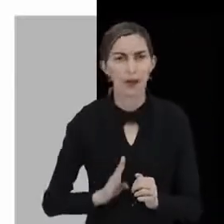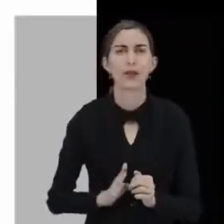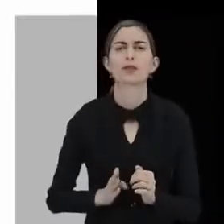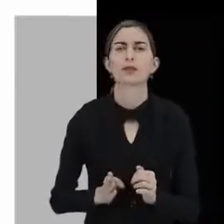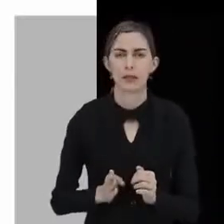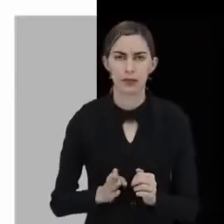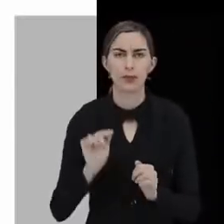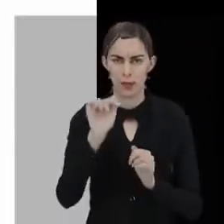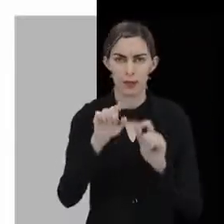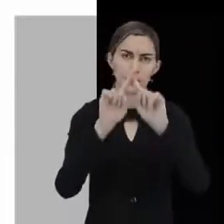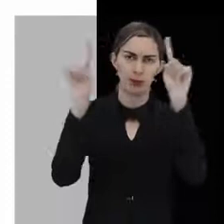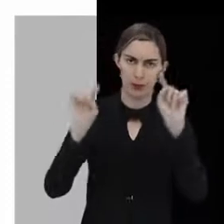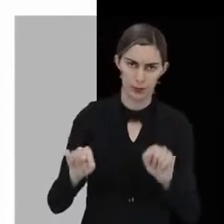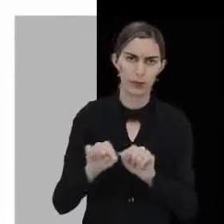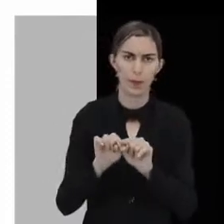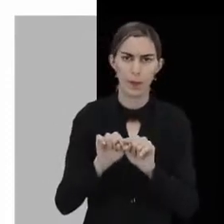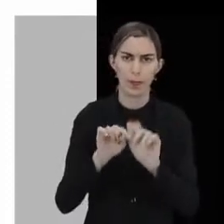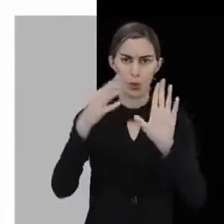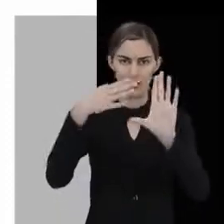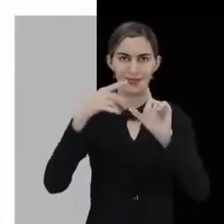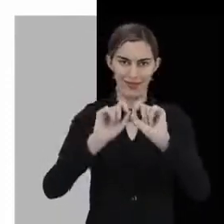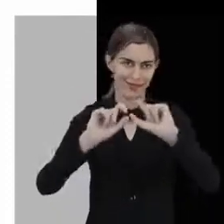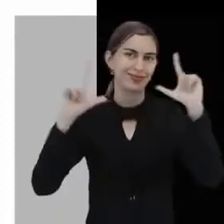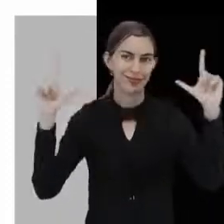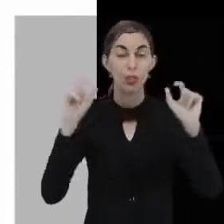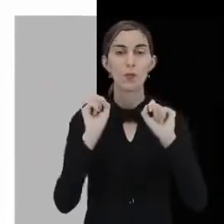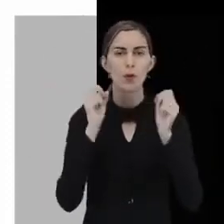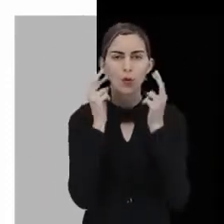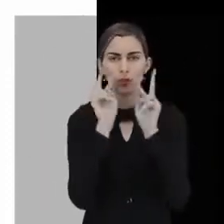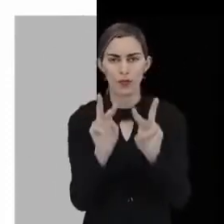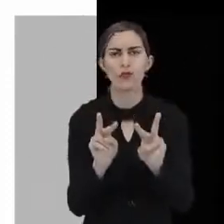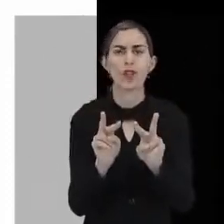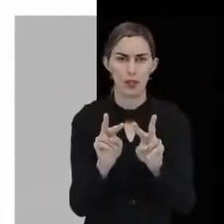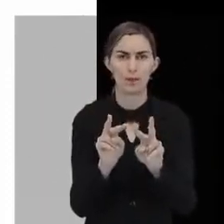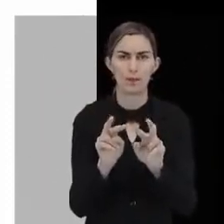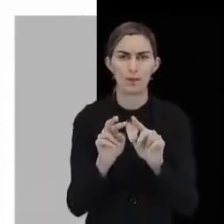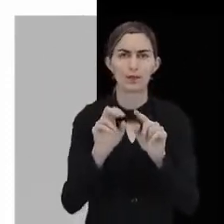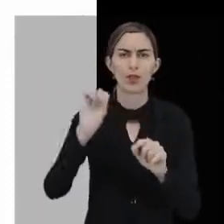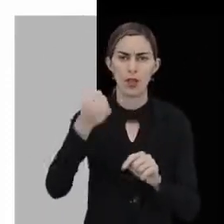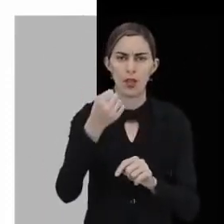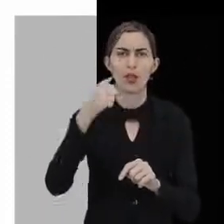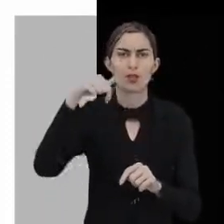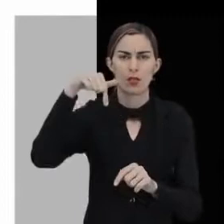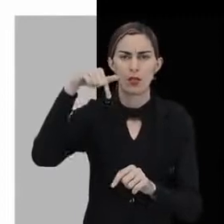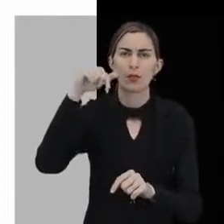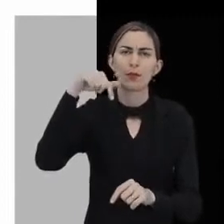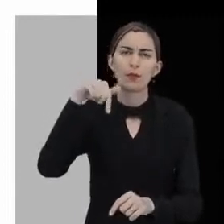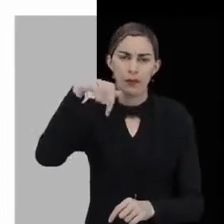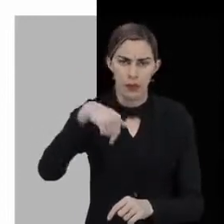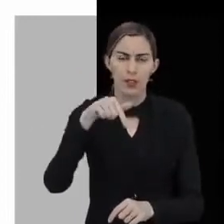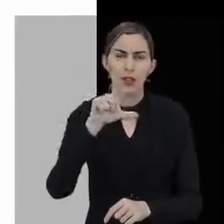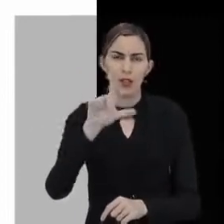e aqui no slide vocês podem ver aqui a versão do SQLite que está